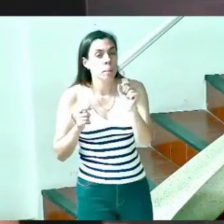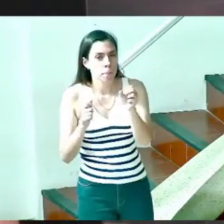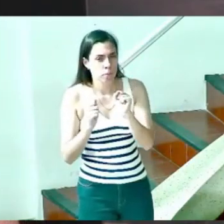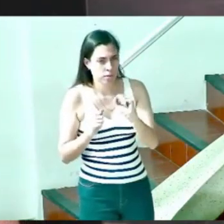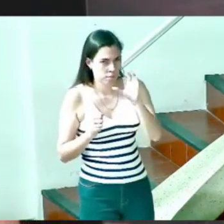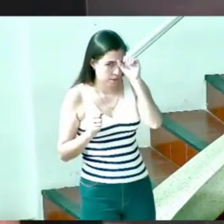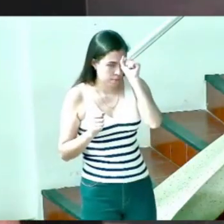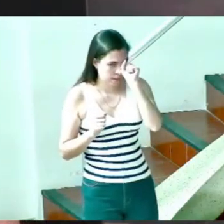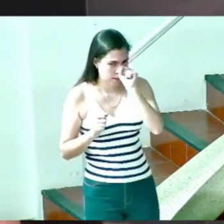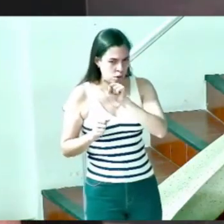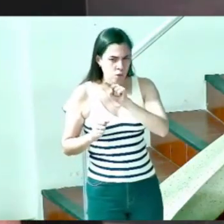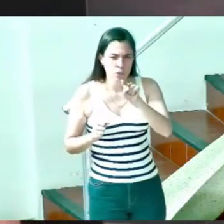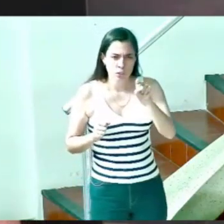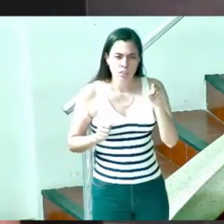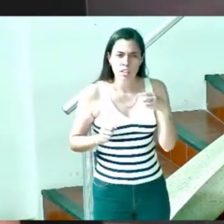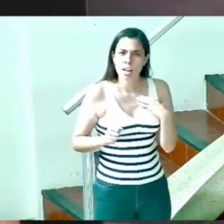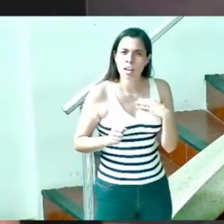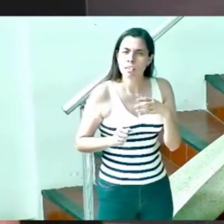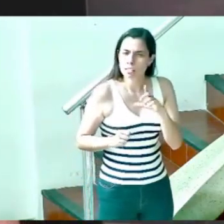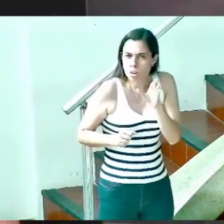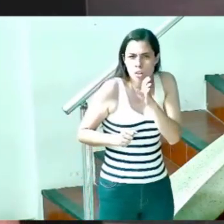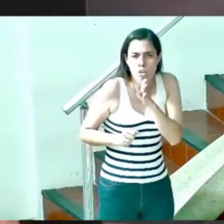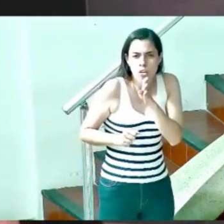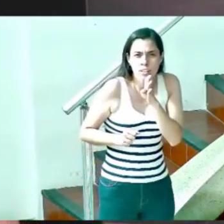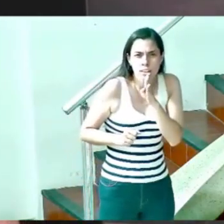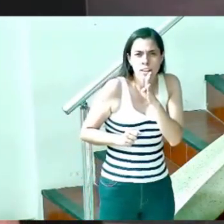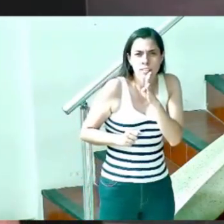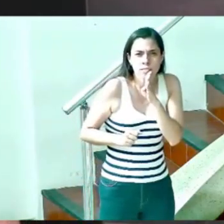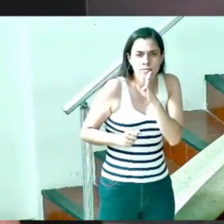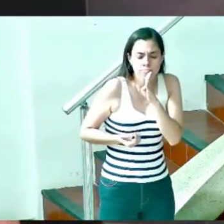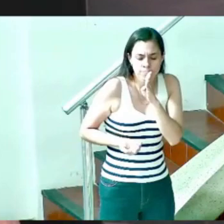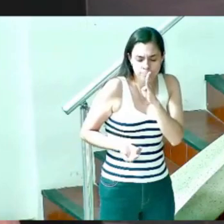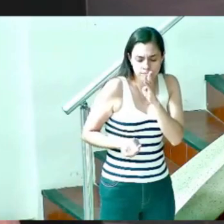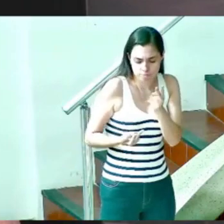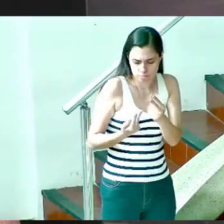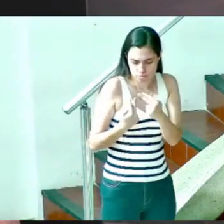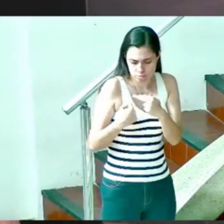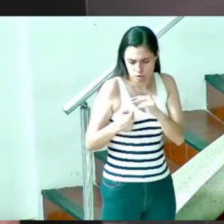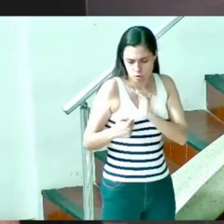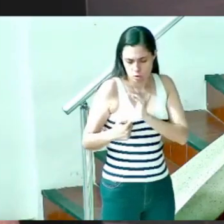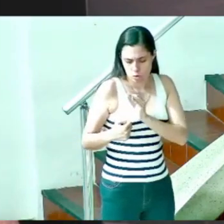as suas fraquezas, ou quase todas elas.